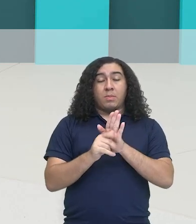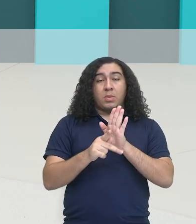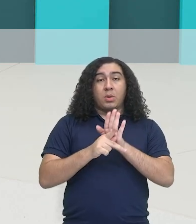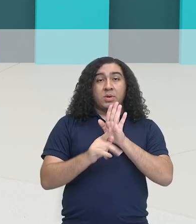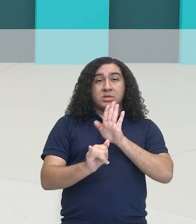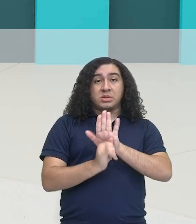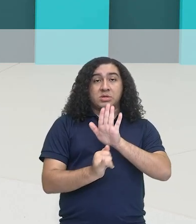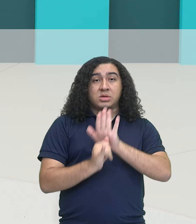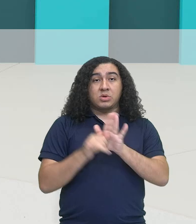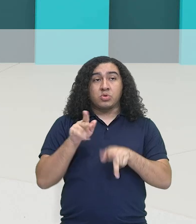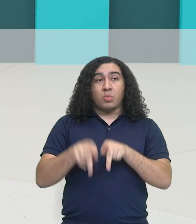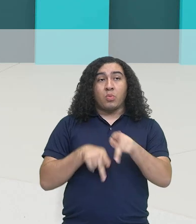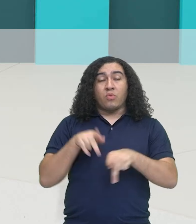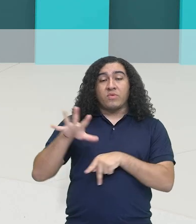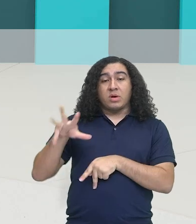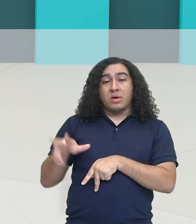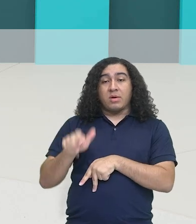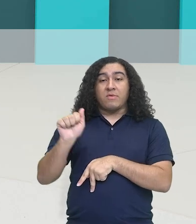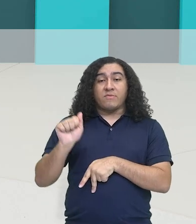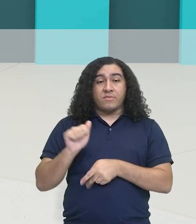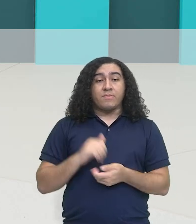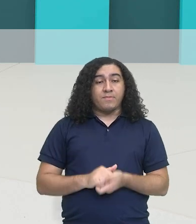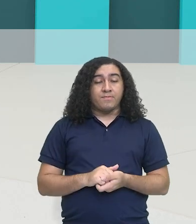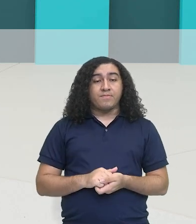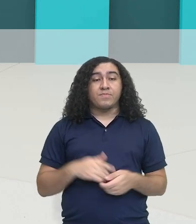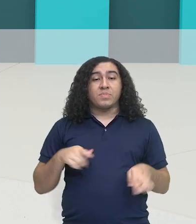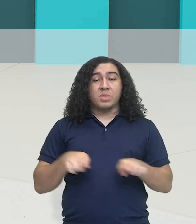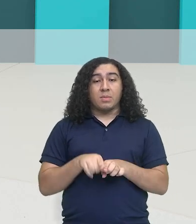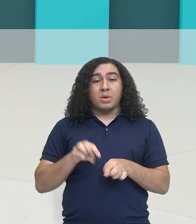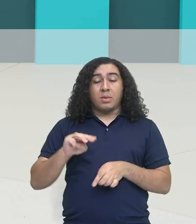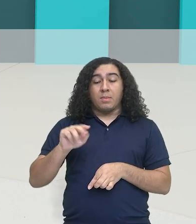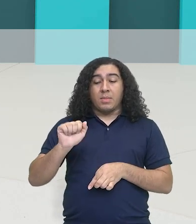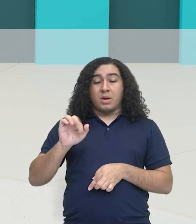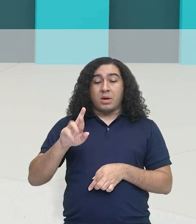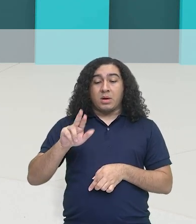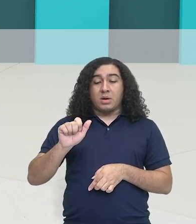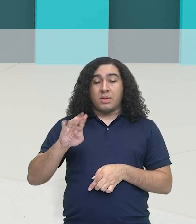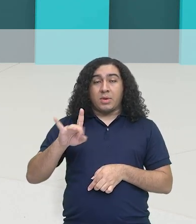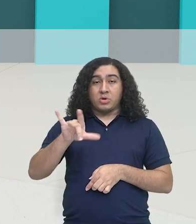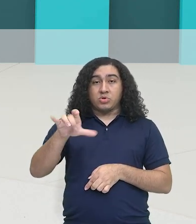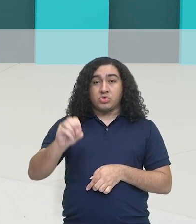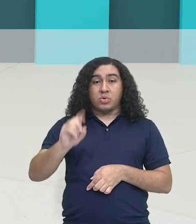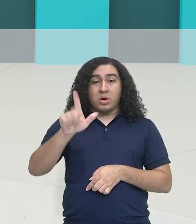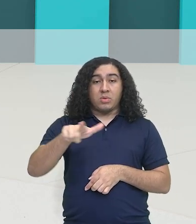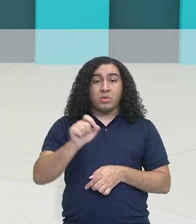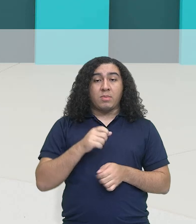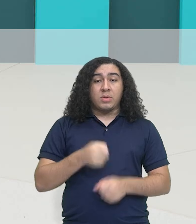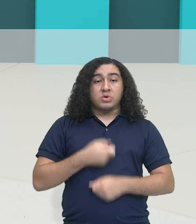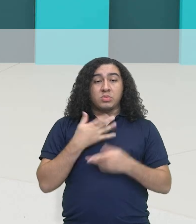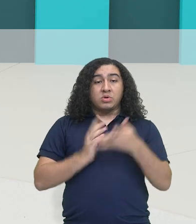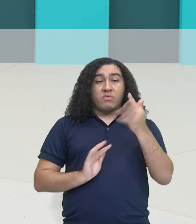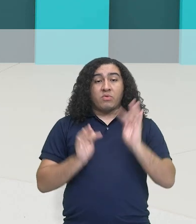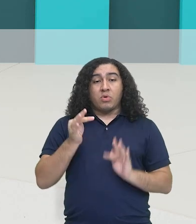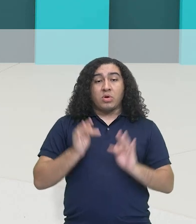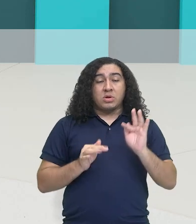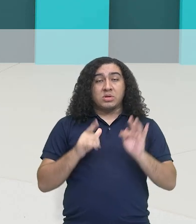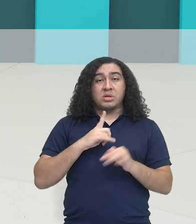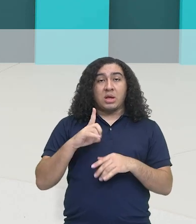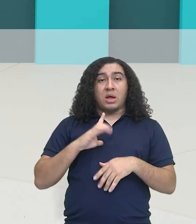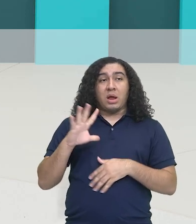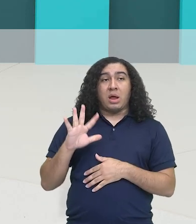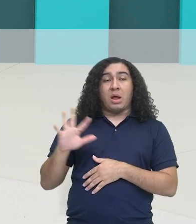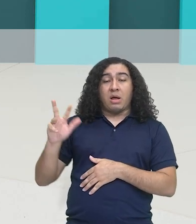povo afrodescendente da região. O Marabaixo, então, é uma manifestação folclórica afro-amapaense que